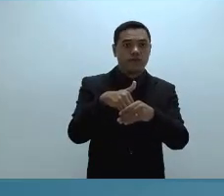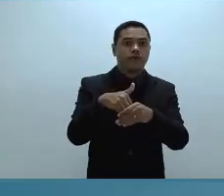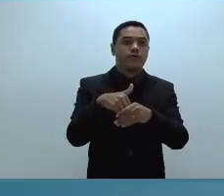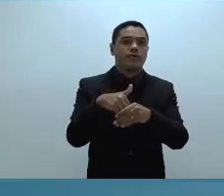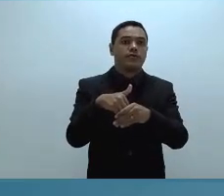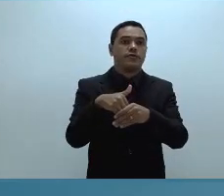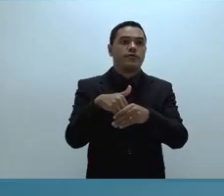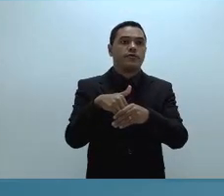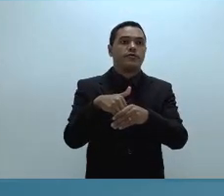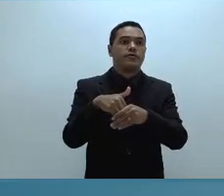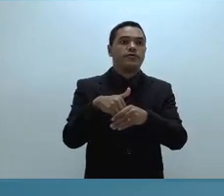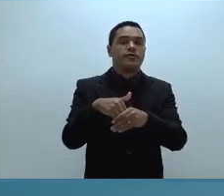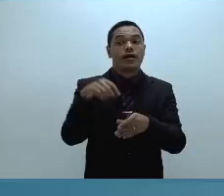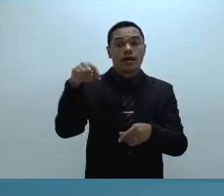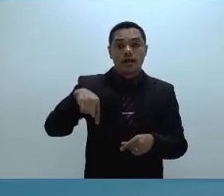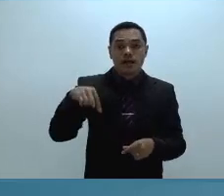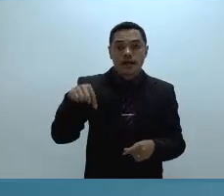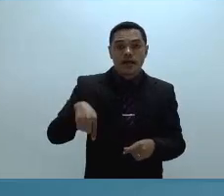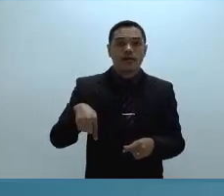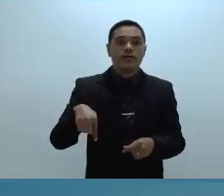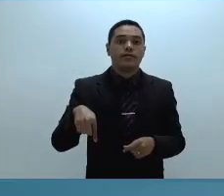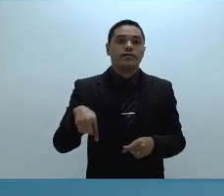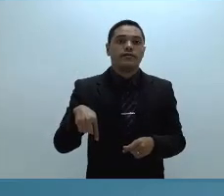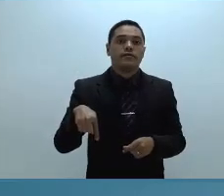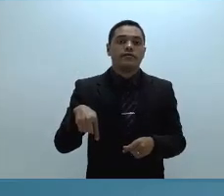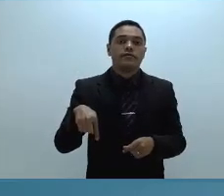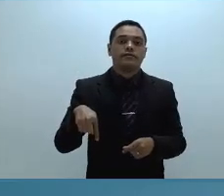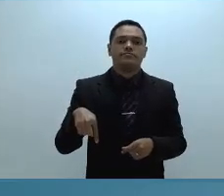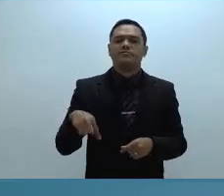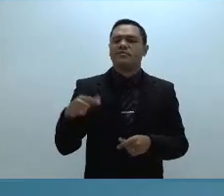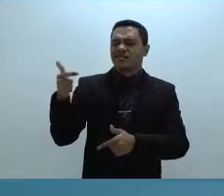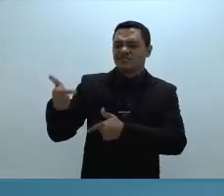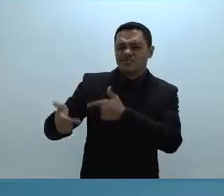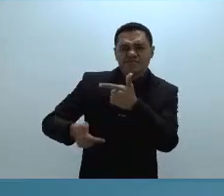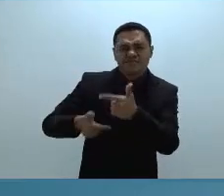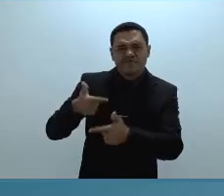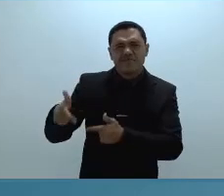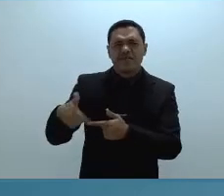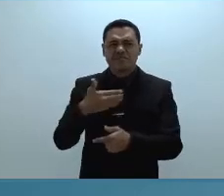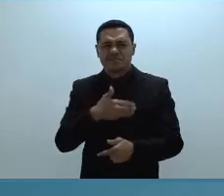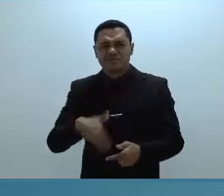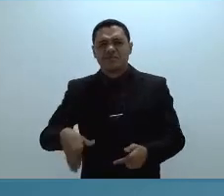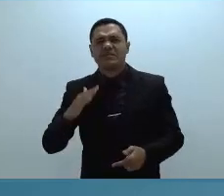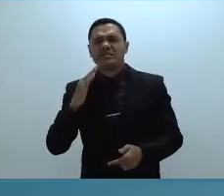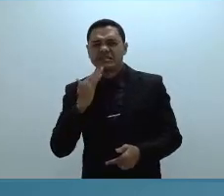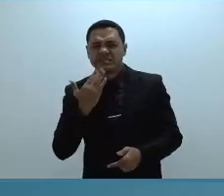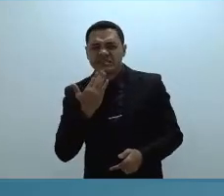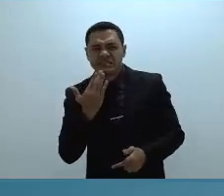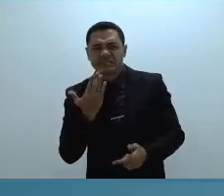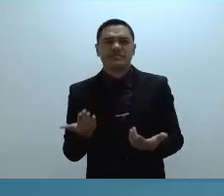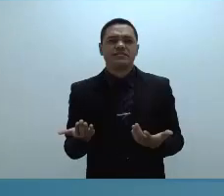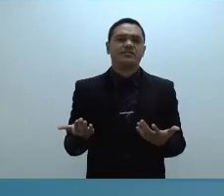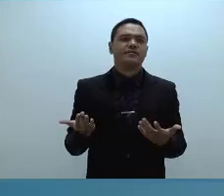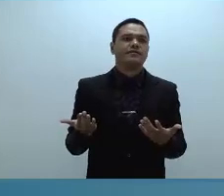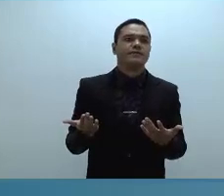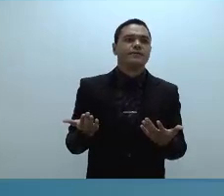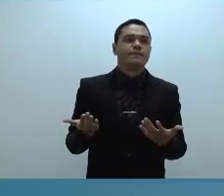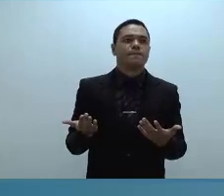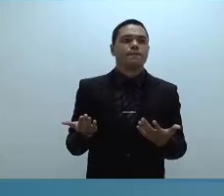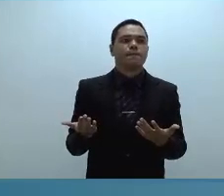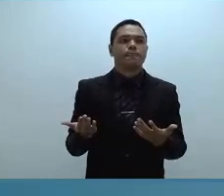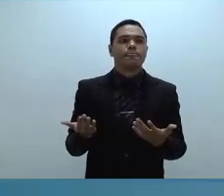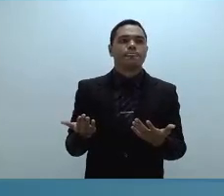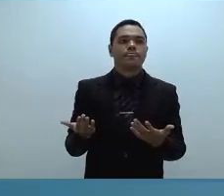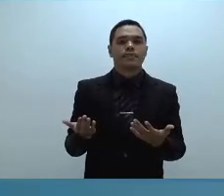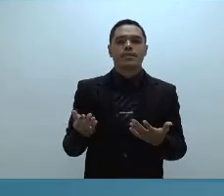sobre a vossa excelência, que neste caso, há uma prestação do serviço público, nada com base na